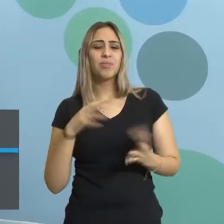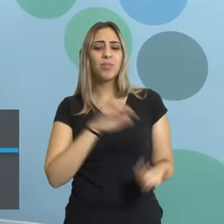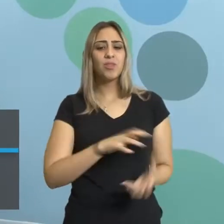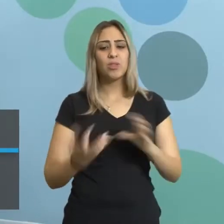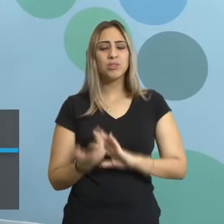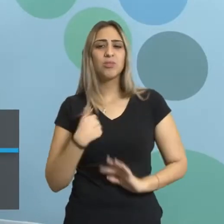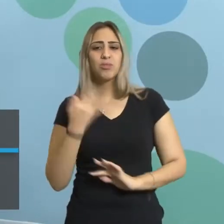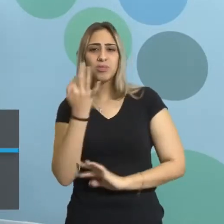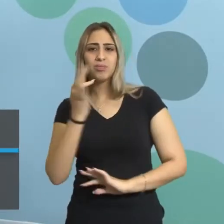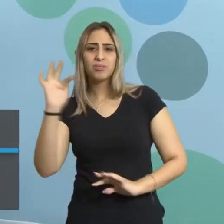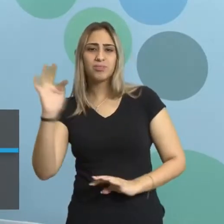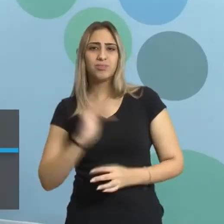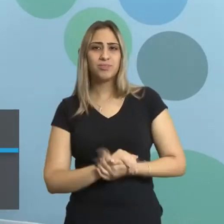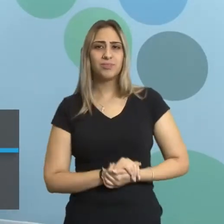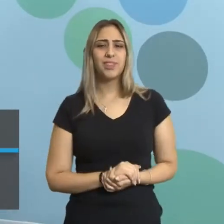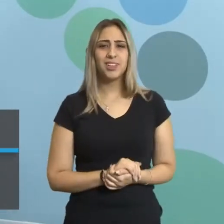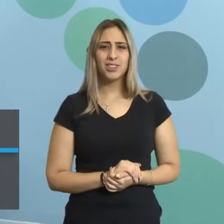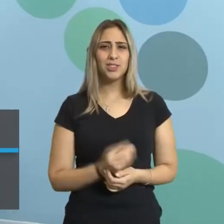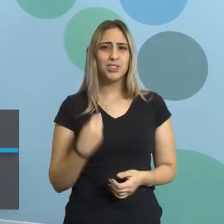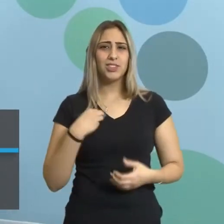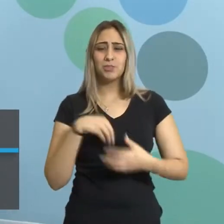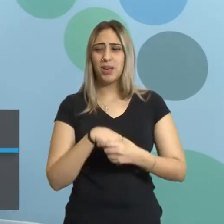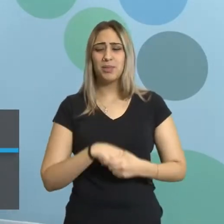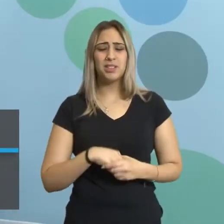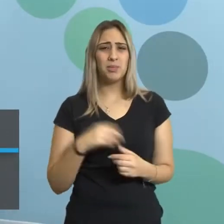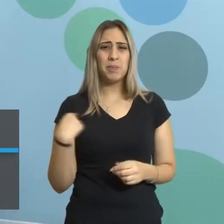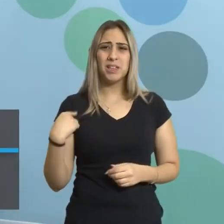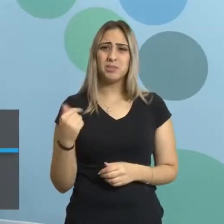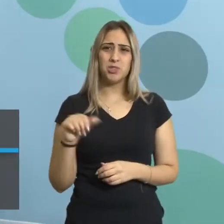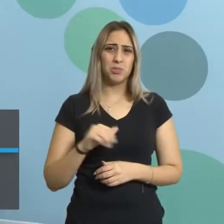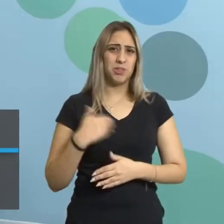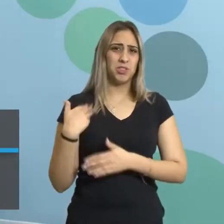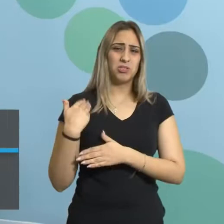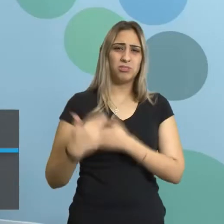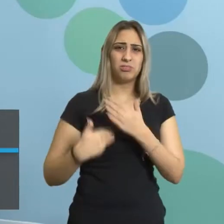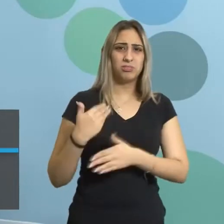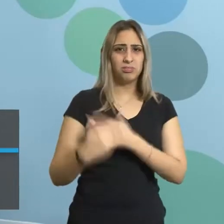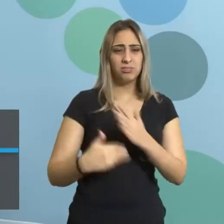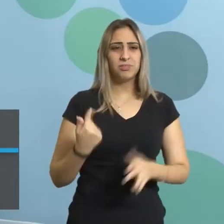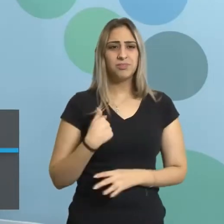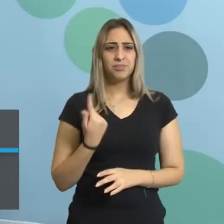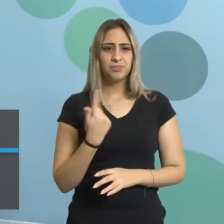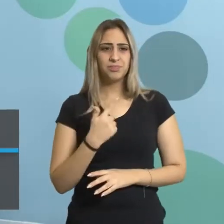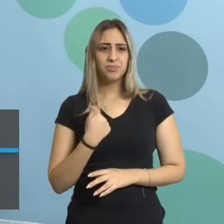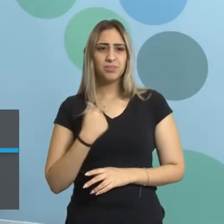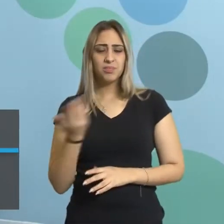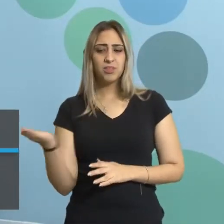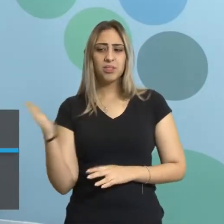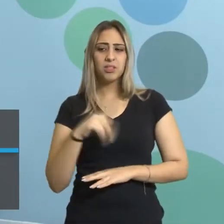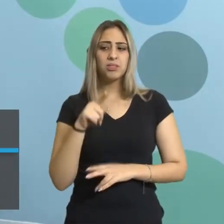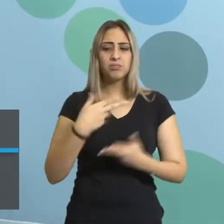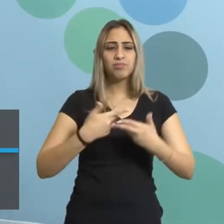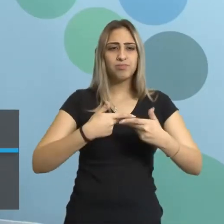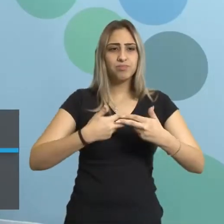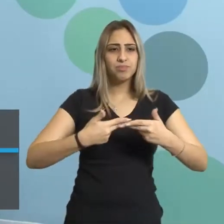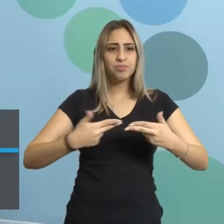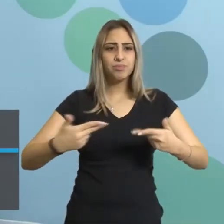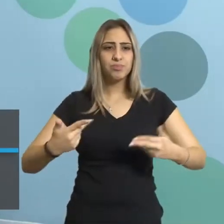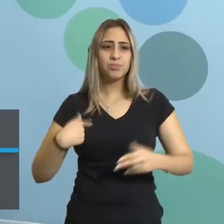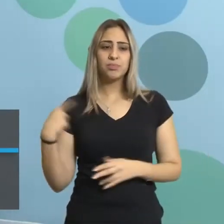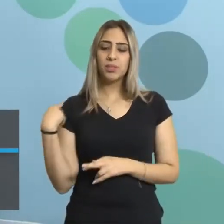começa em 1789 mas ela termine 1830 e esse quadro ele tenta atrás ver né Toda essa